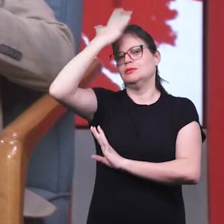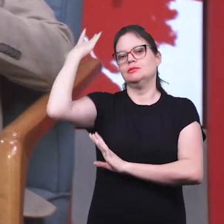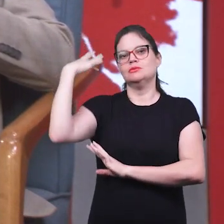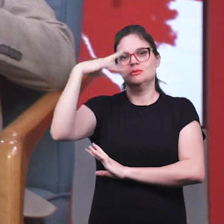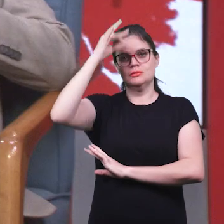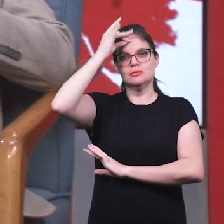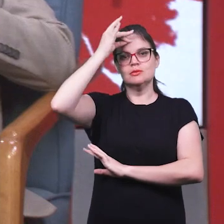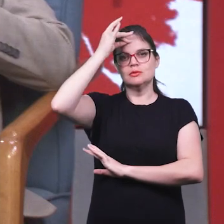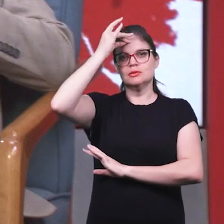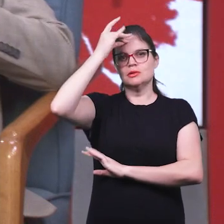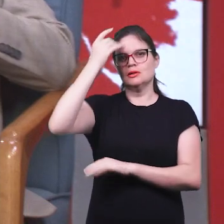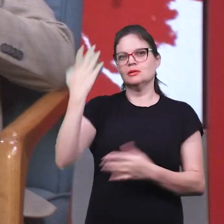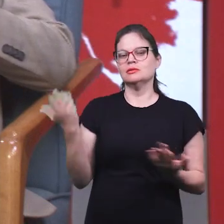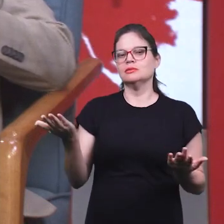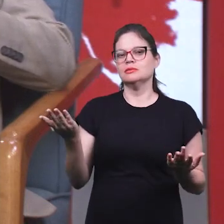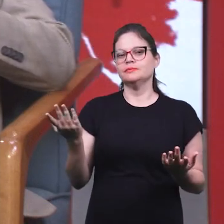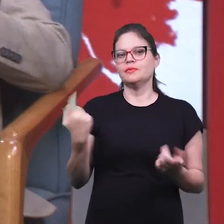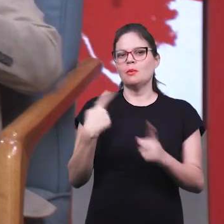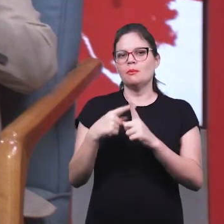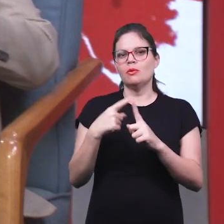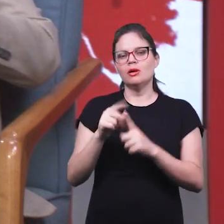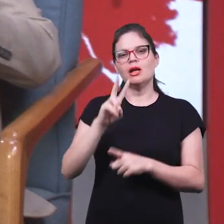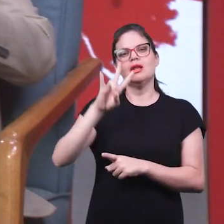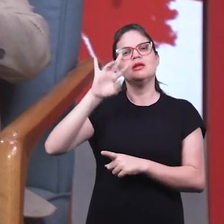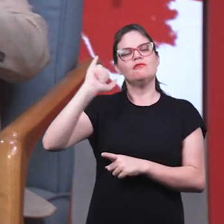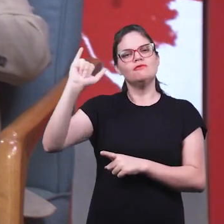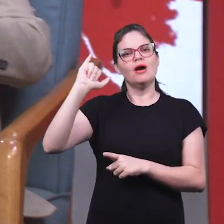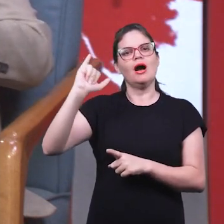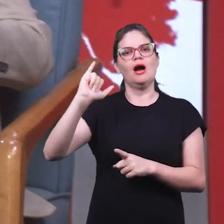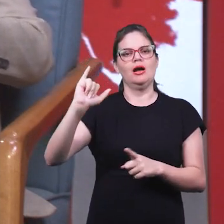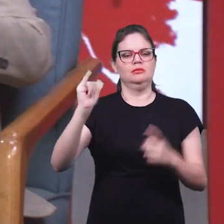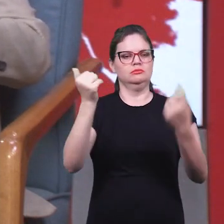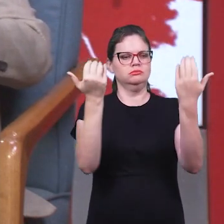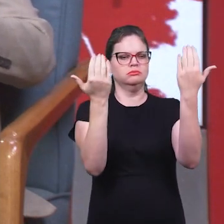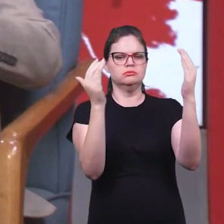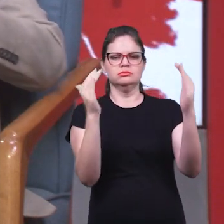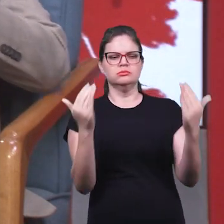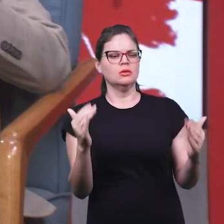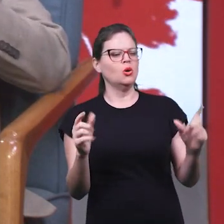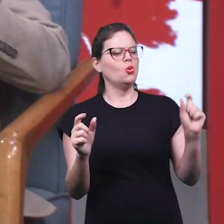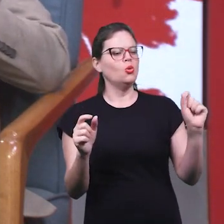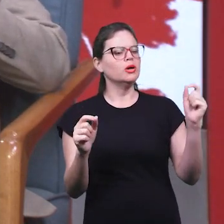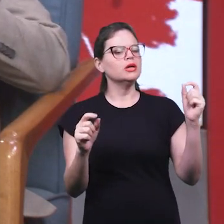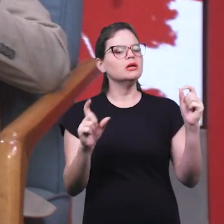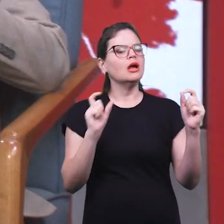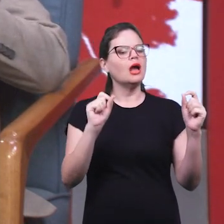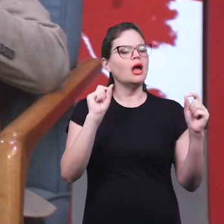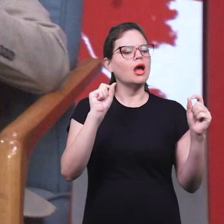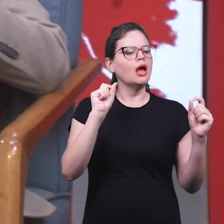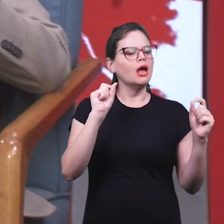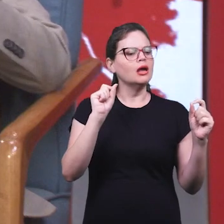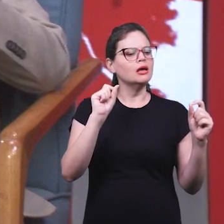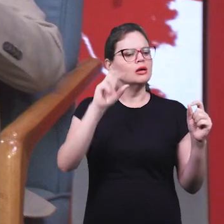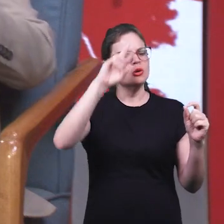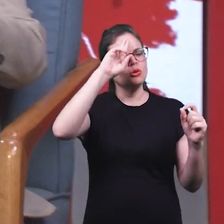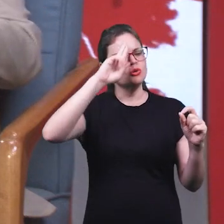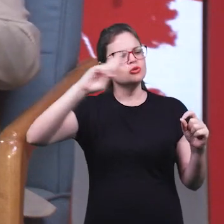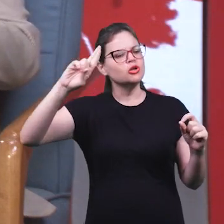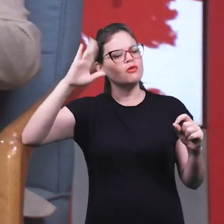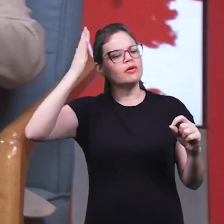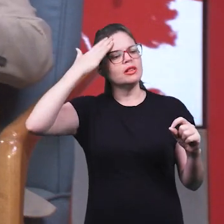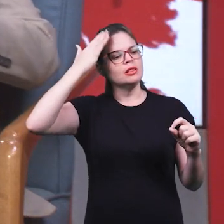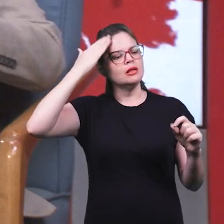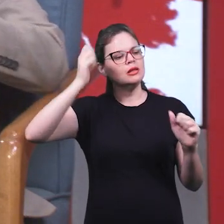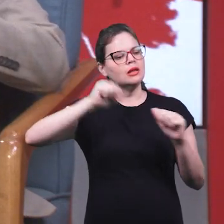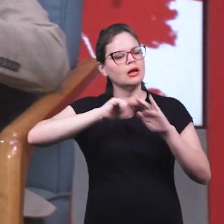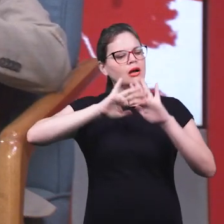Espírito. Por que a sabedoria? Porque ele vai avaliar aquilo que é espiritual. Ele vai aprender a